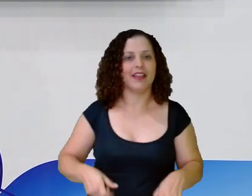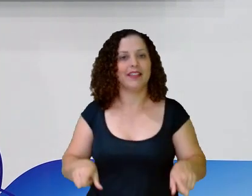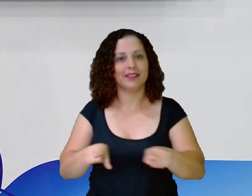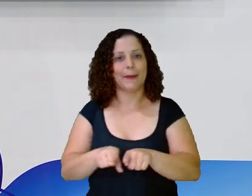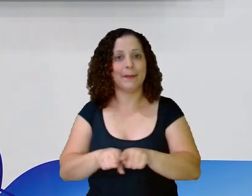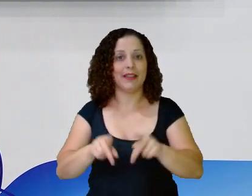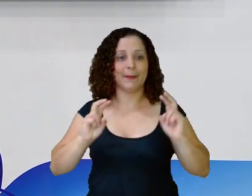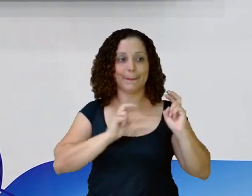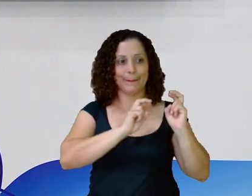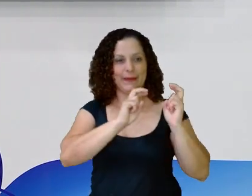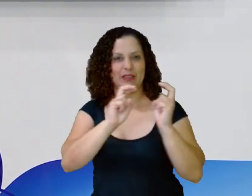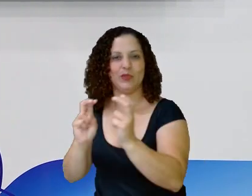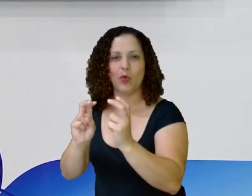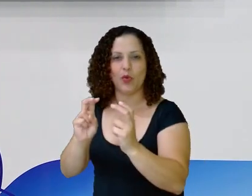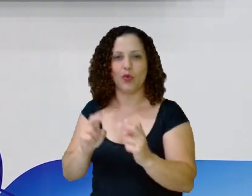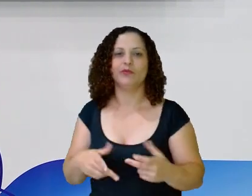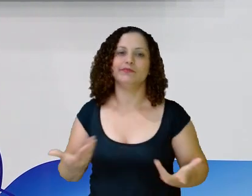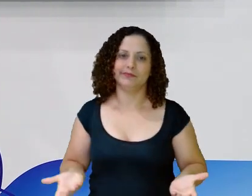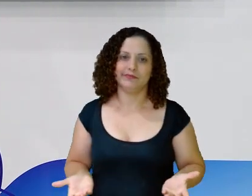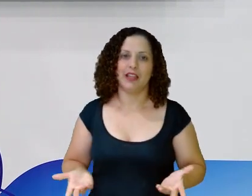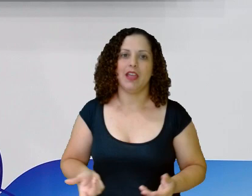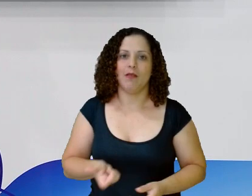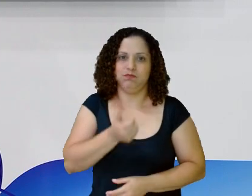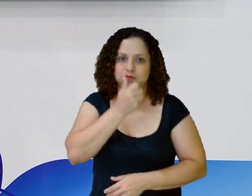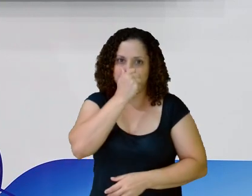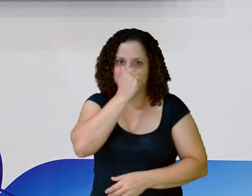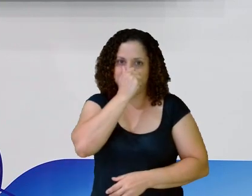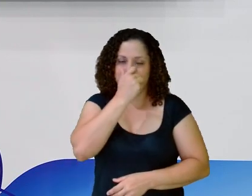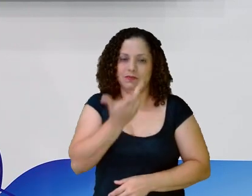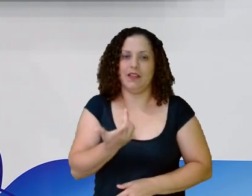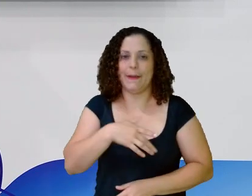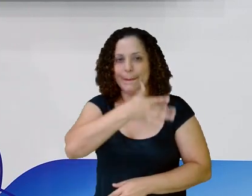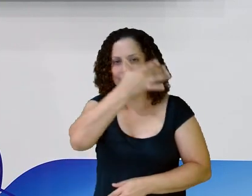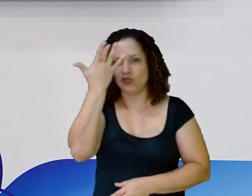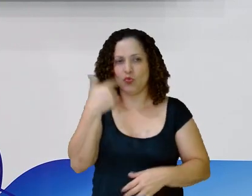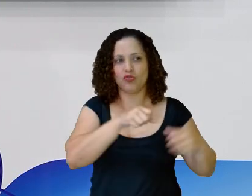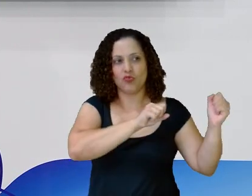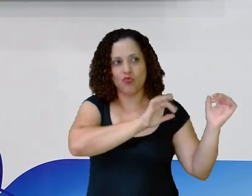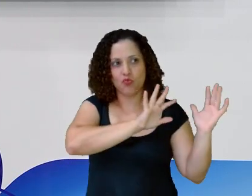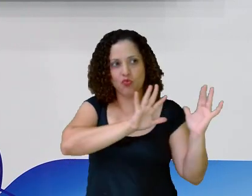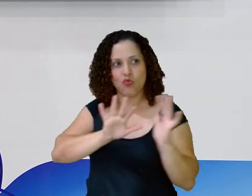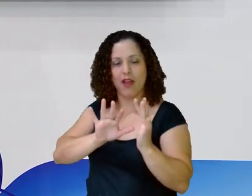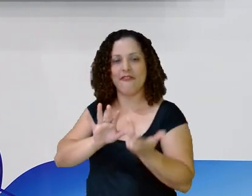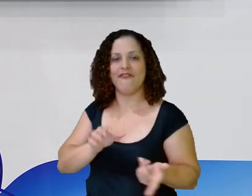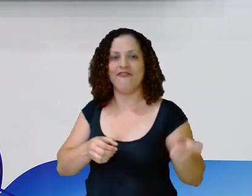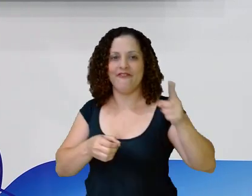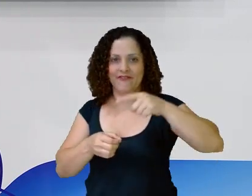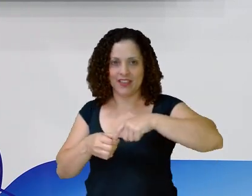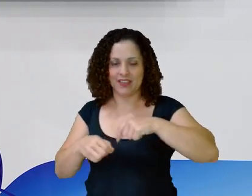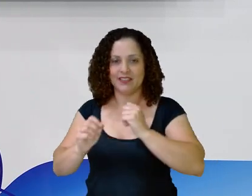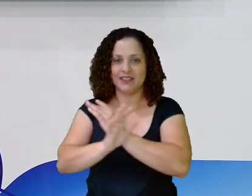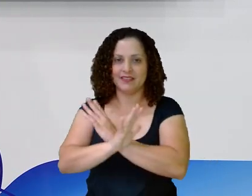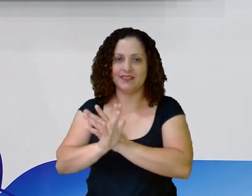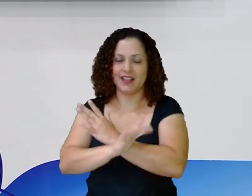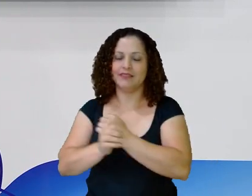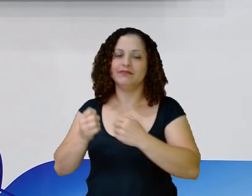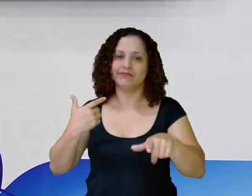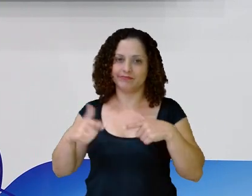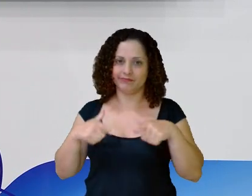grande maioria dessas pessoas, estão saindo dos bairros e vindo para o centro da cidade para